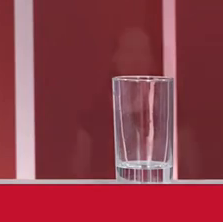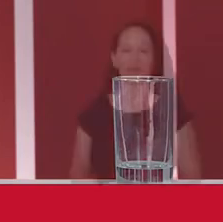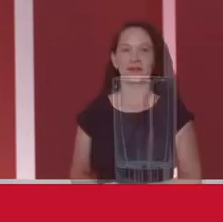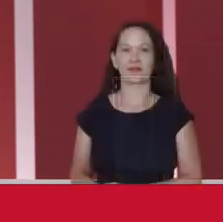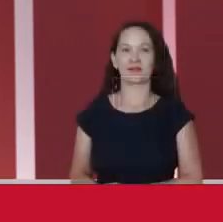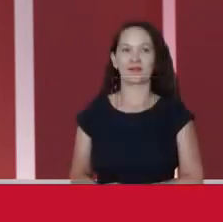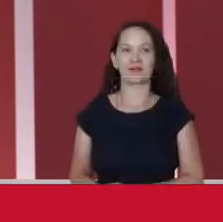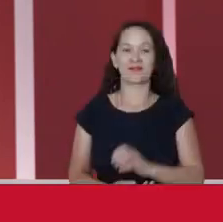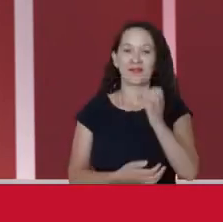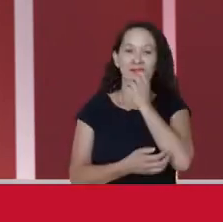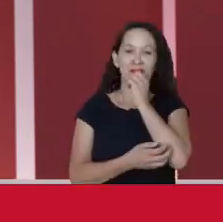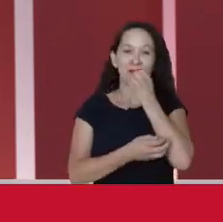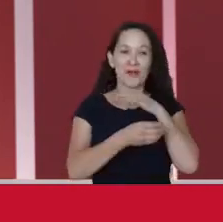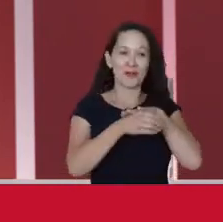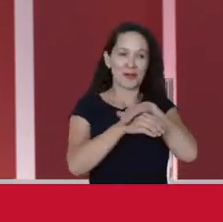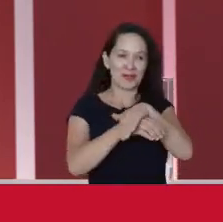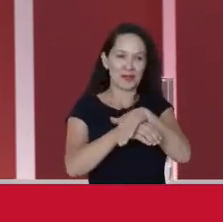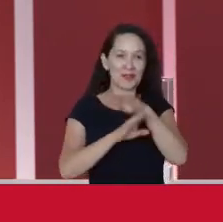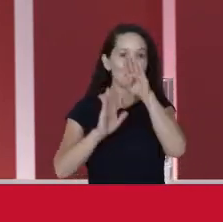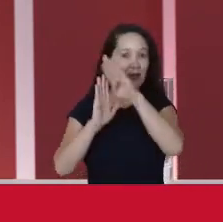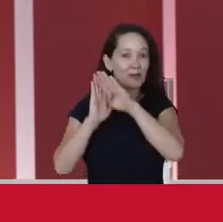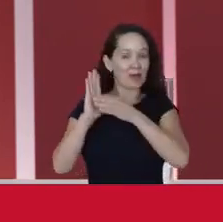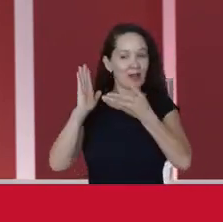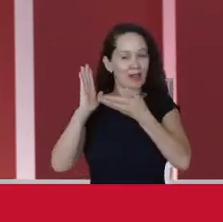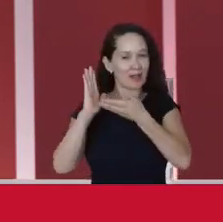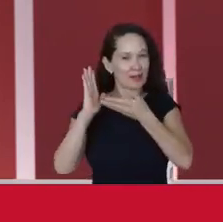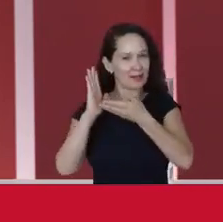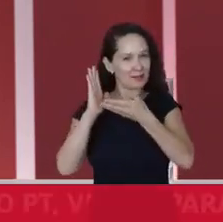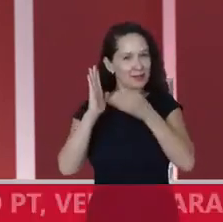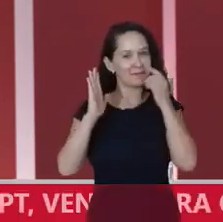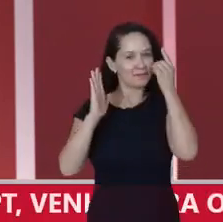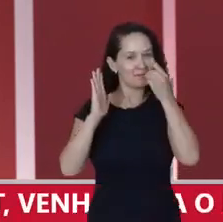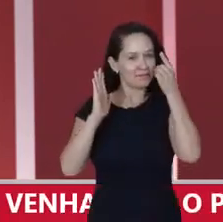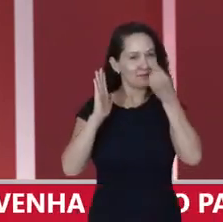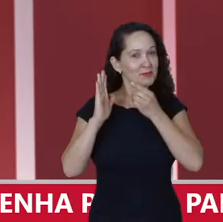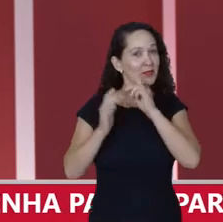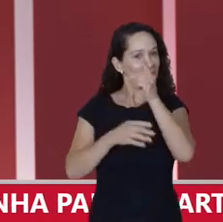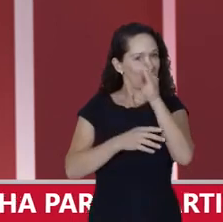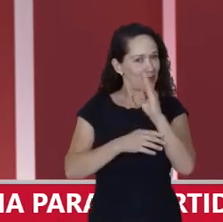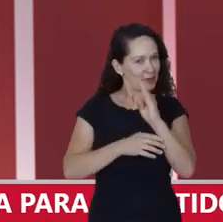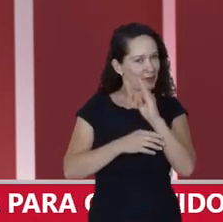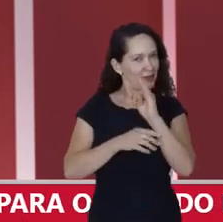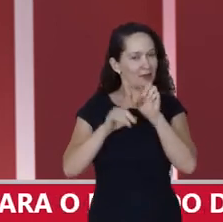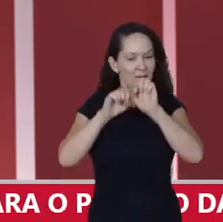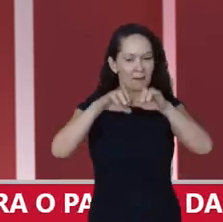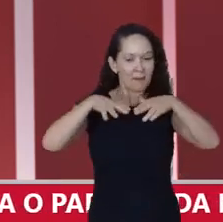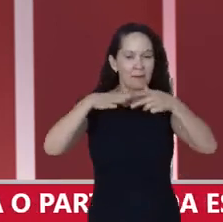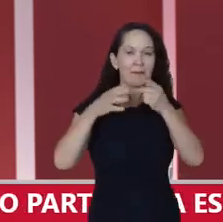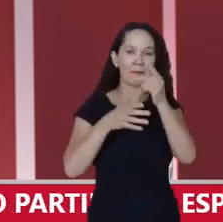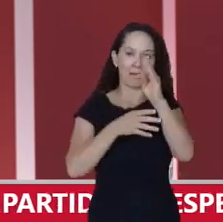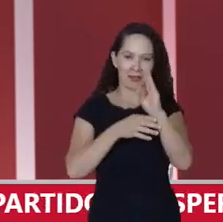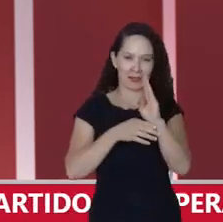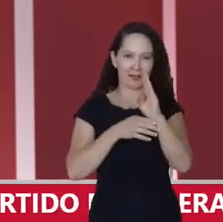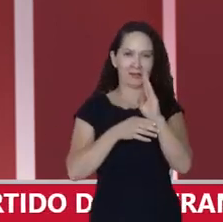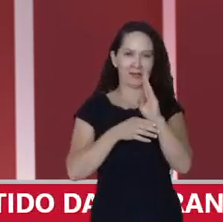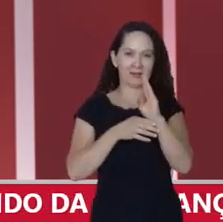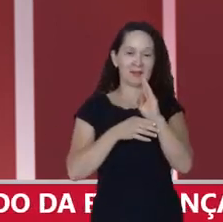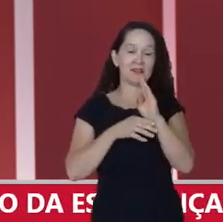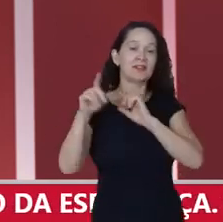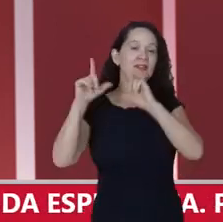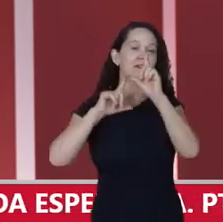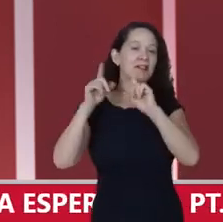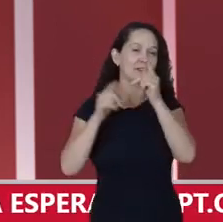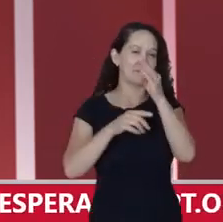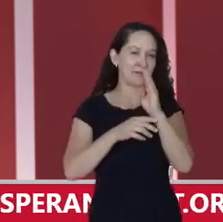Olá, boa noite. Esse é o programa da Câmara dos Deputados do Partido dos Trabalhadores, da bancada do PT, na TV